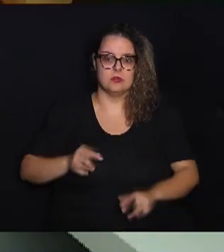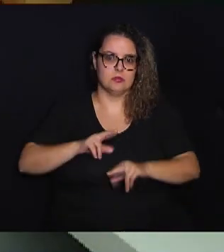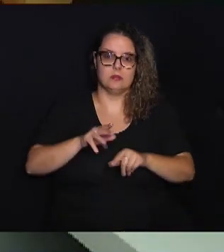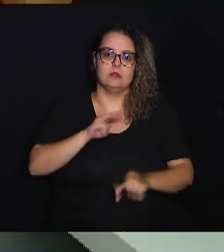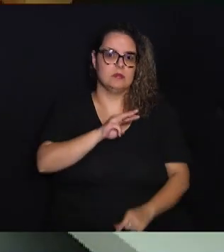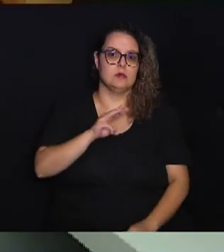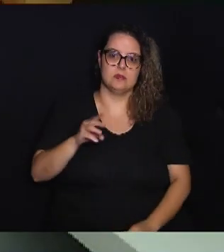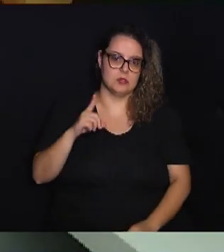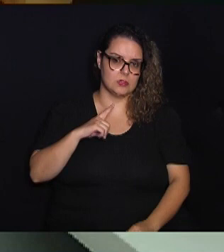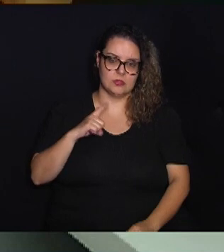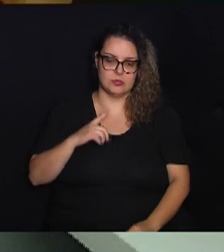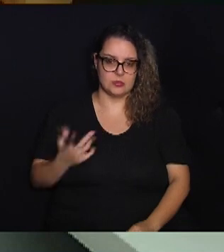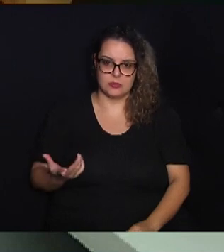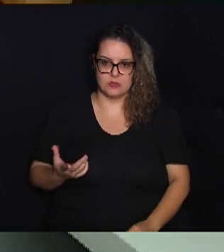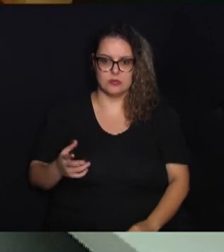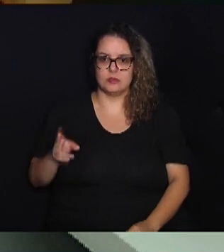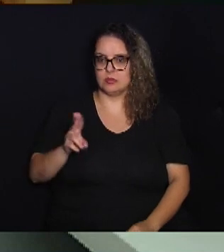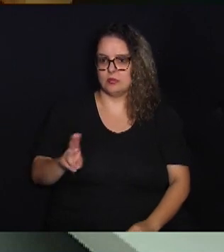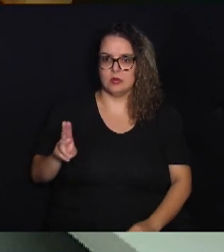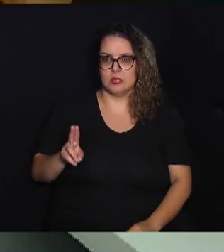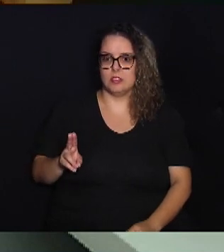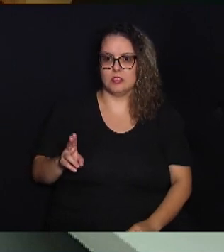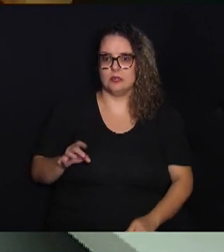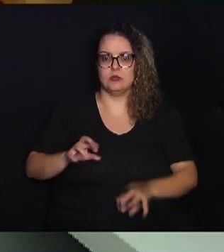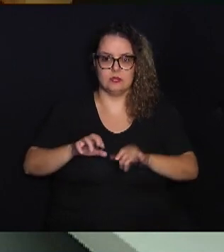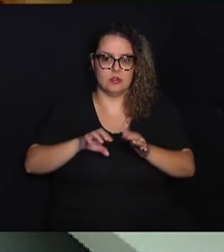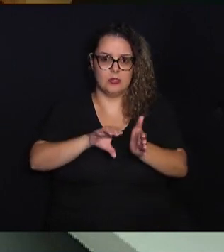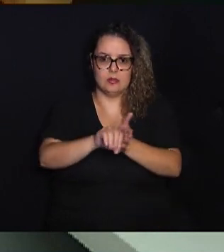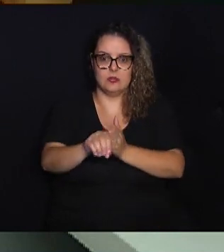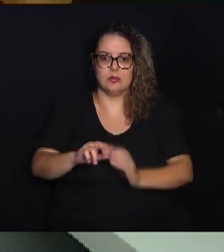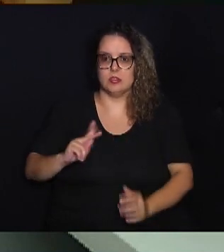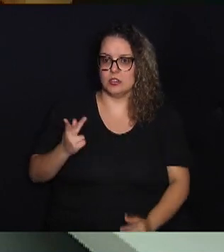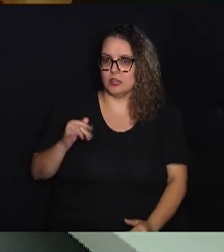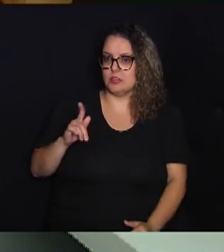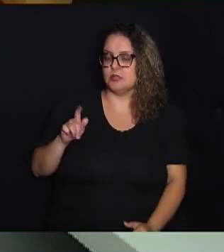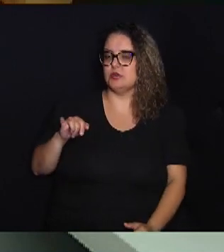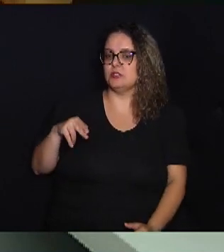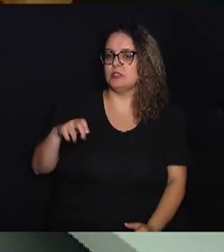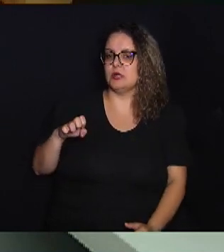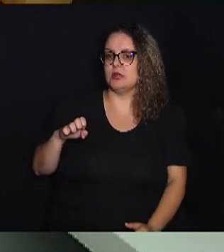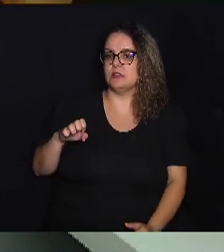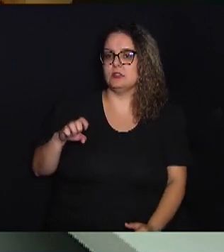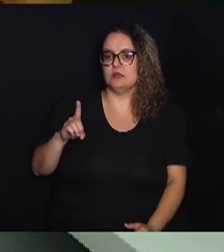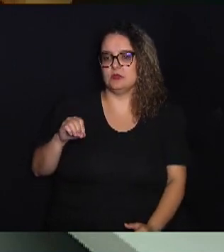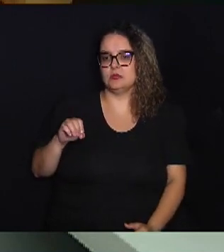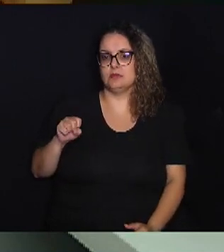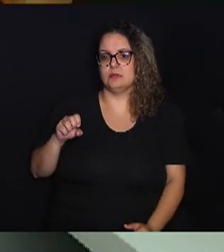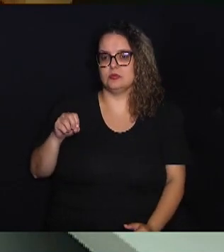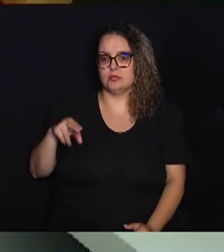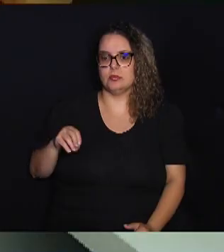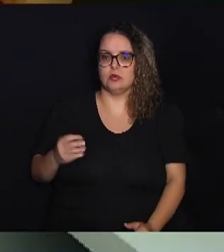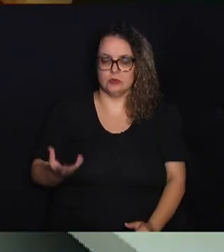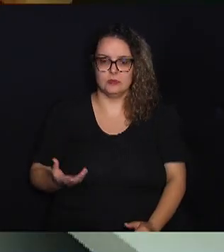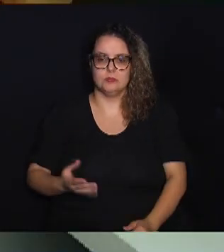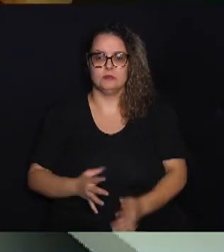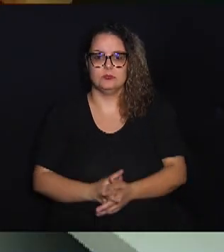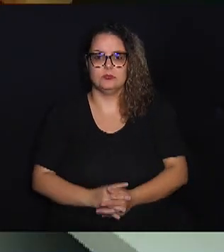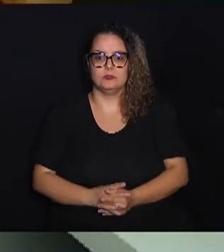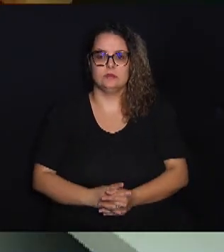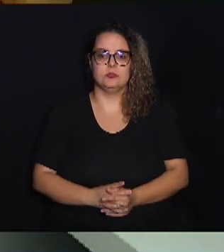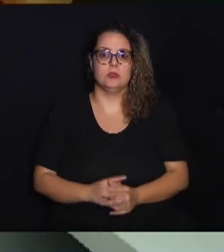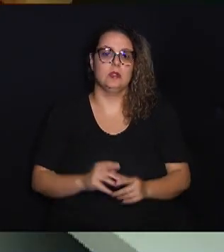que tem isso de universidades. Então, se você digitar no Google higiene do sono, você vai achar páginas de